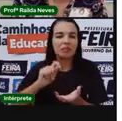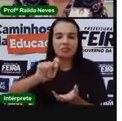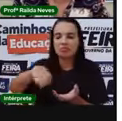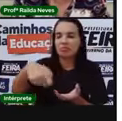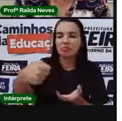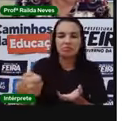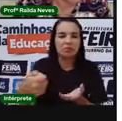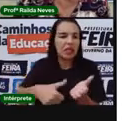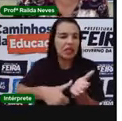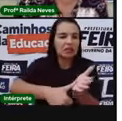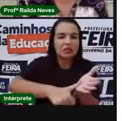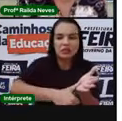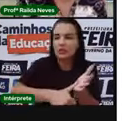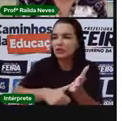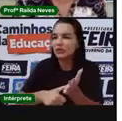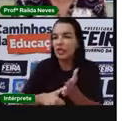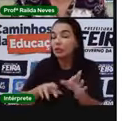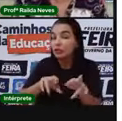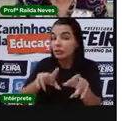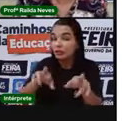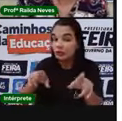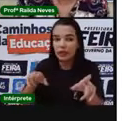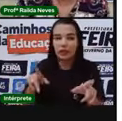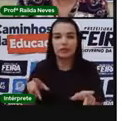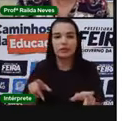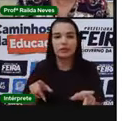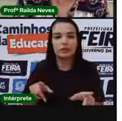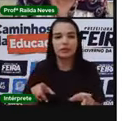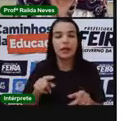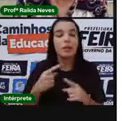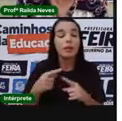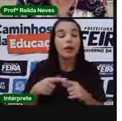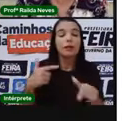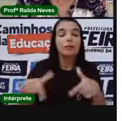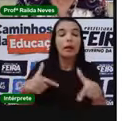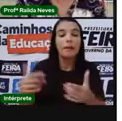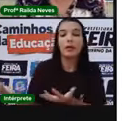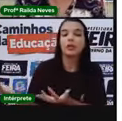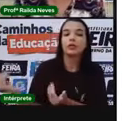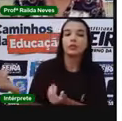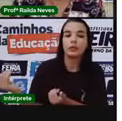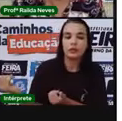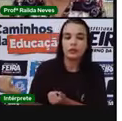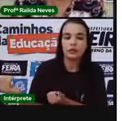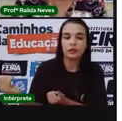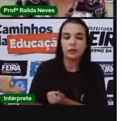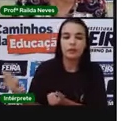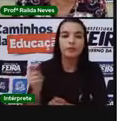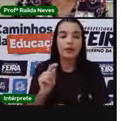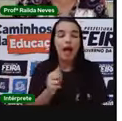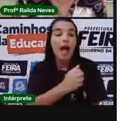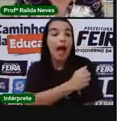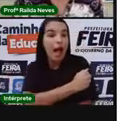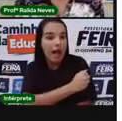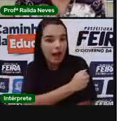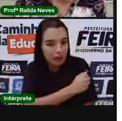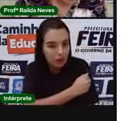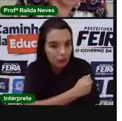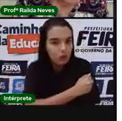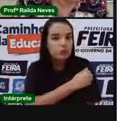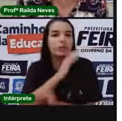etc. Então, ela trabalha com as juventudes. Ela é aluna que vem da escola pública, é egressa da